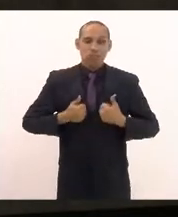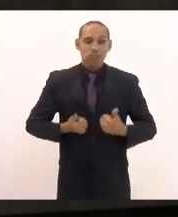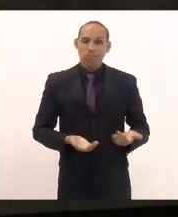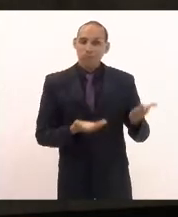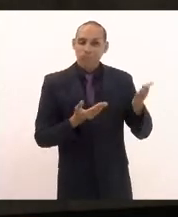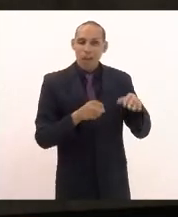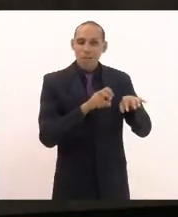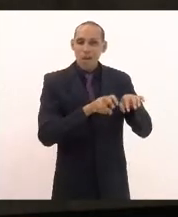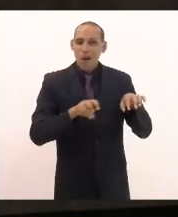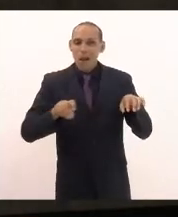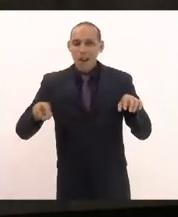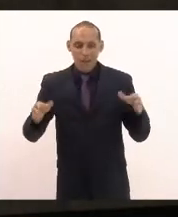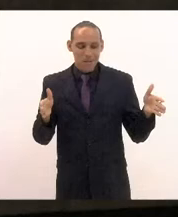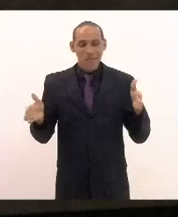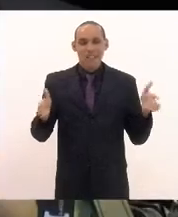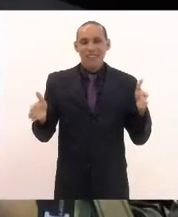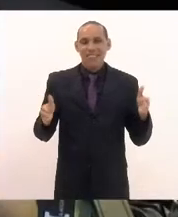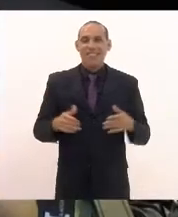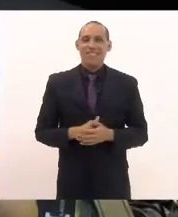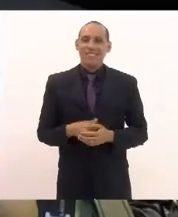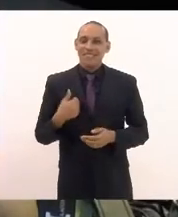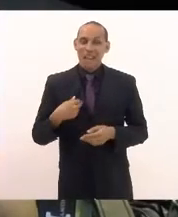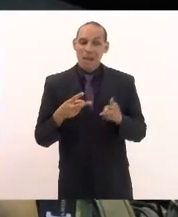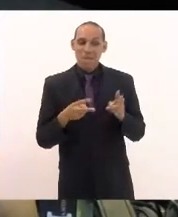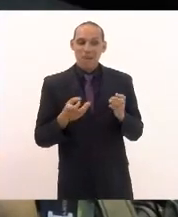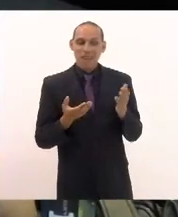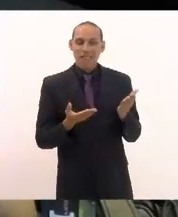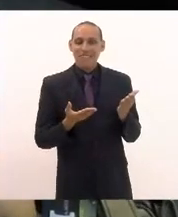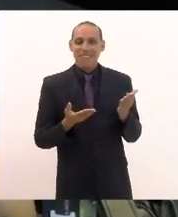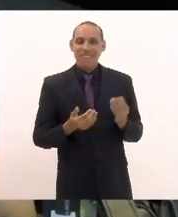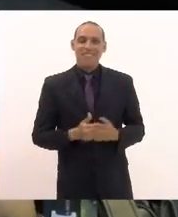mesa nos últimos tempos, eu tenho observado.